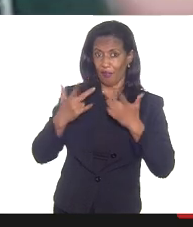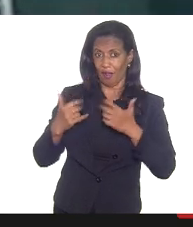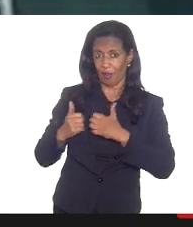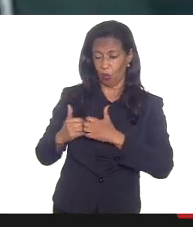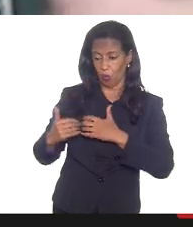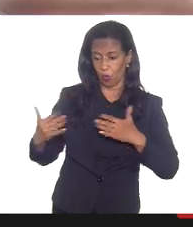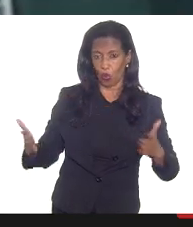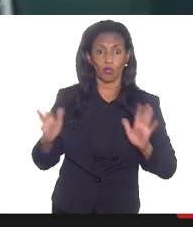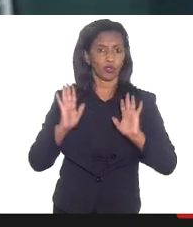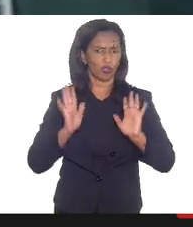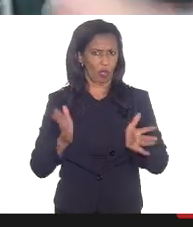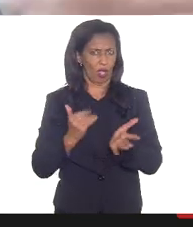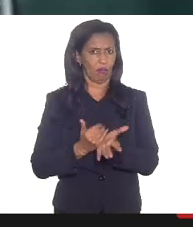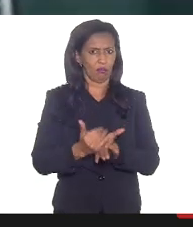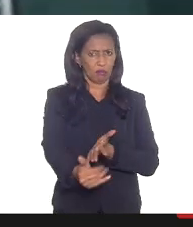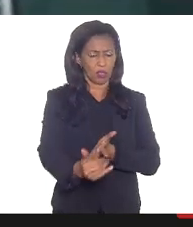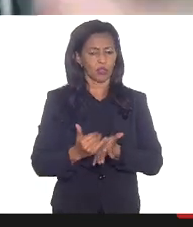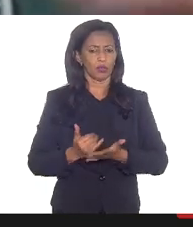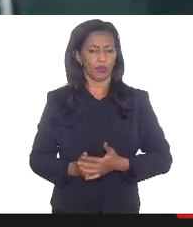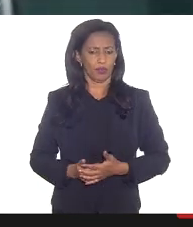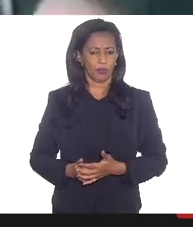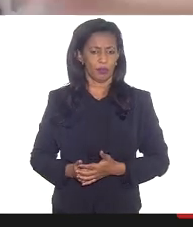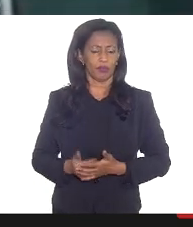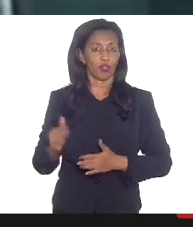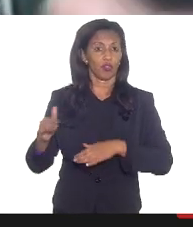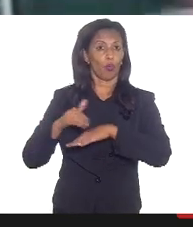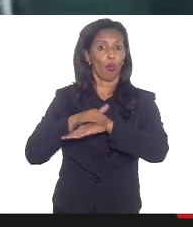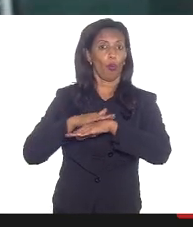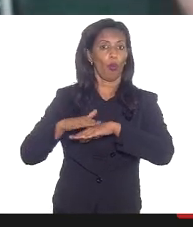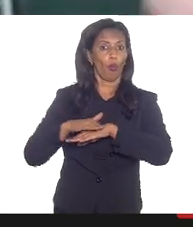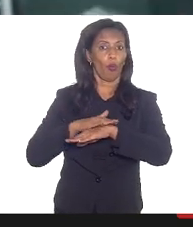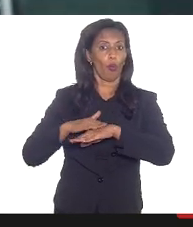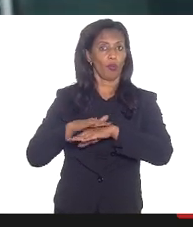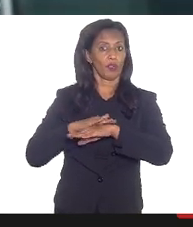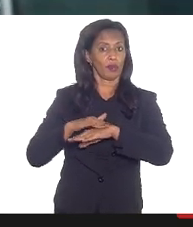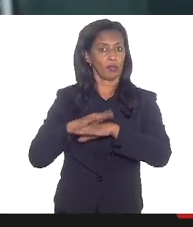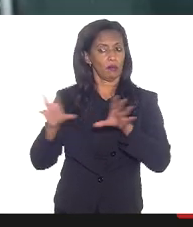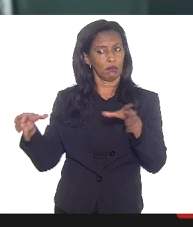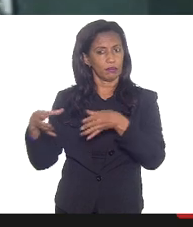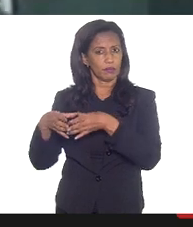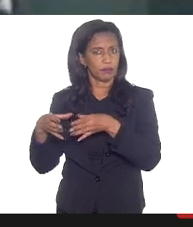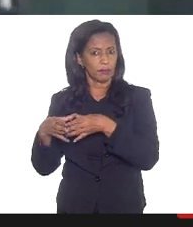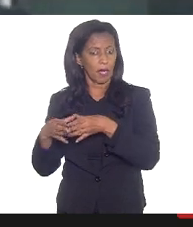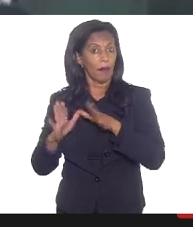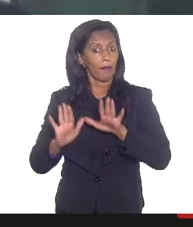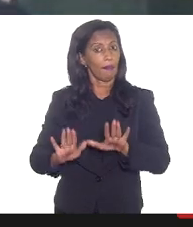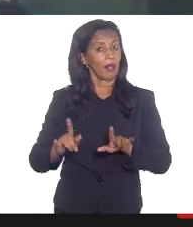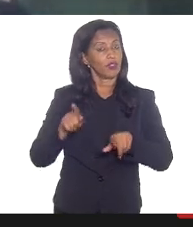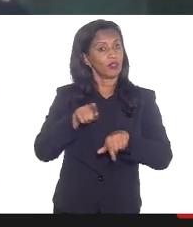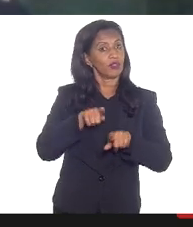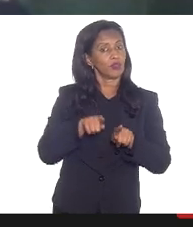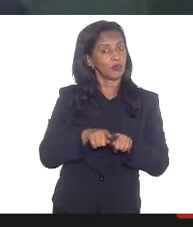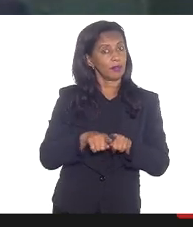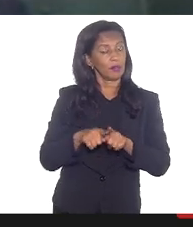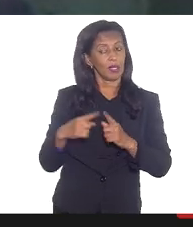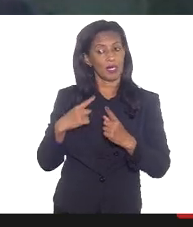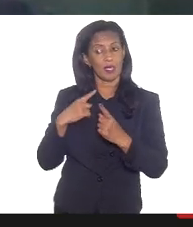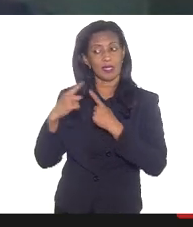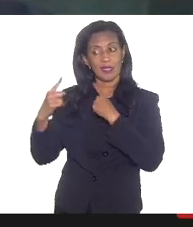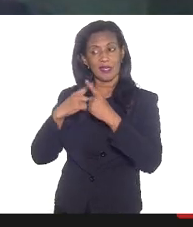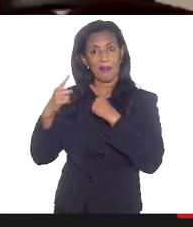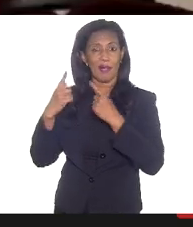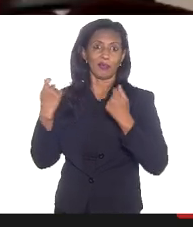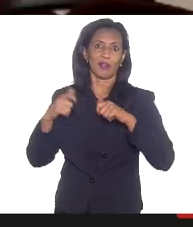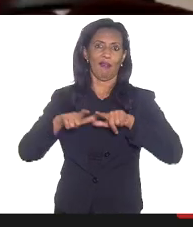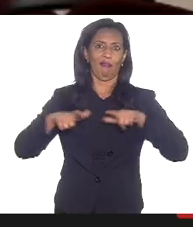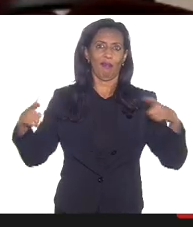esse processo de conversar com a comunidade, porém, acredito que esse debate deva ser